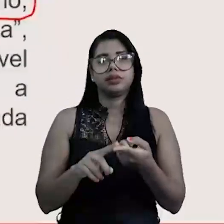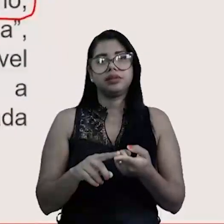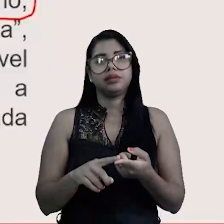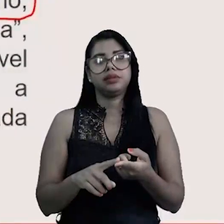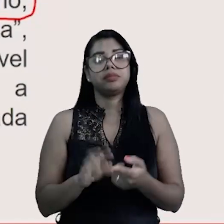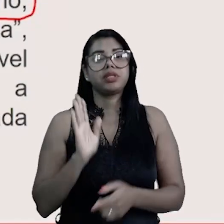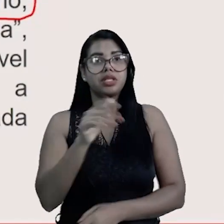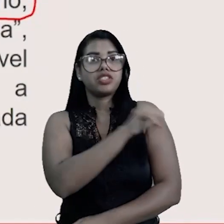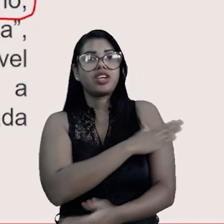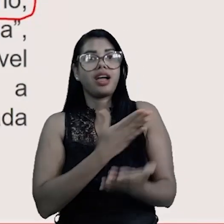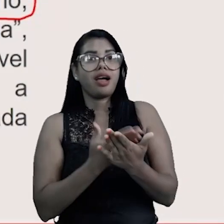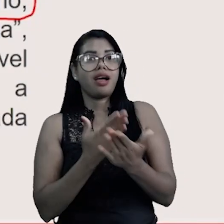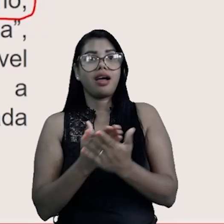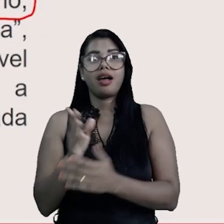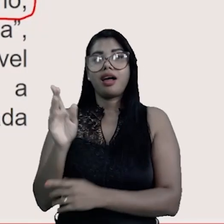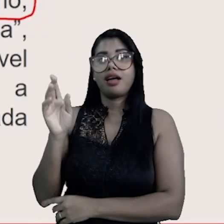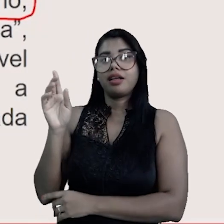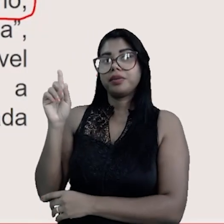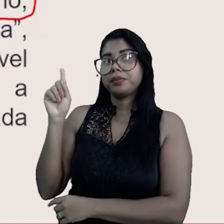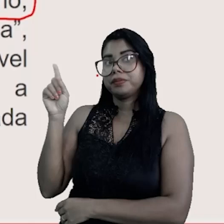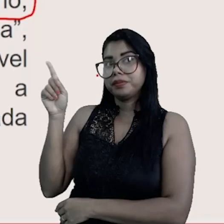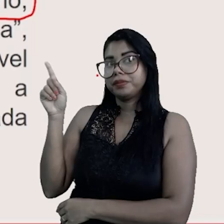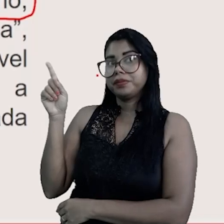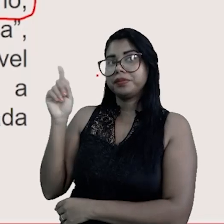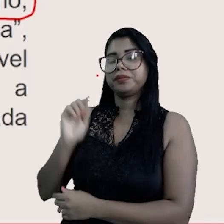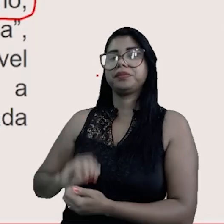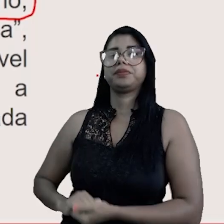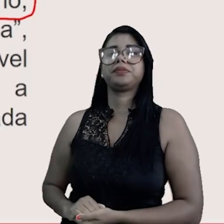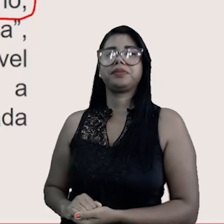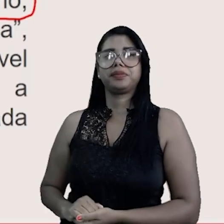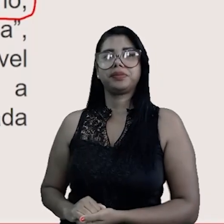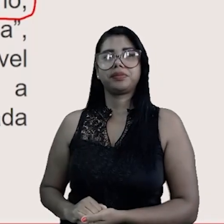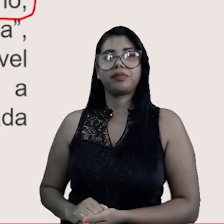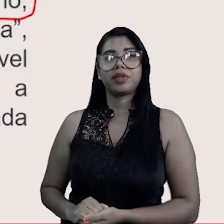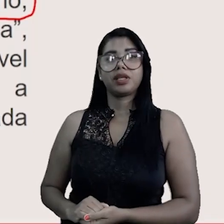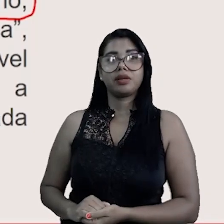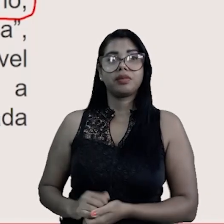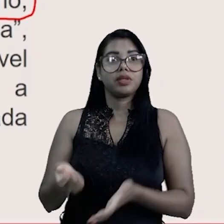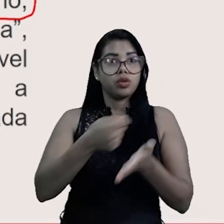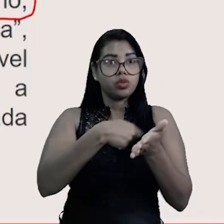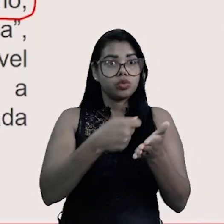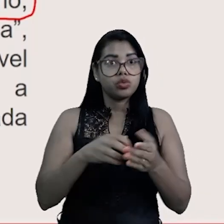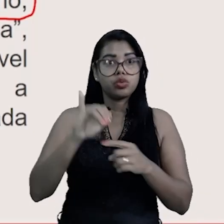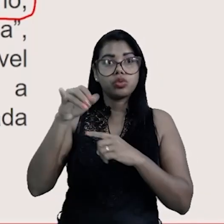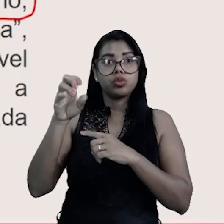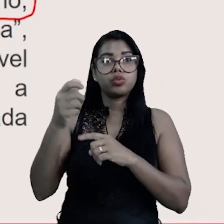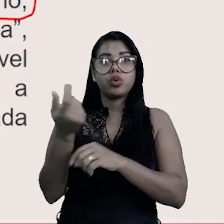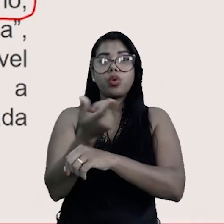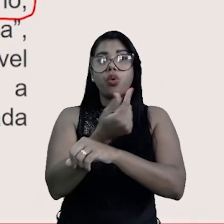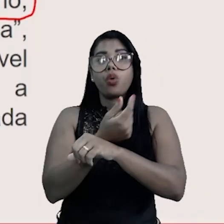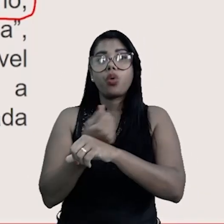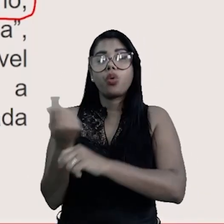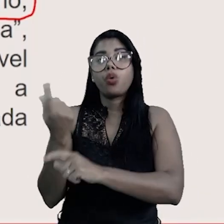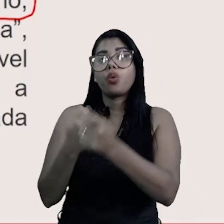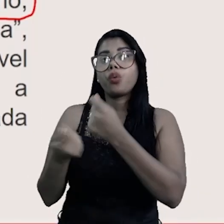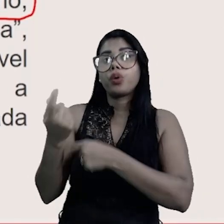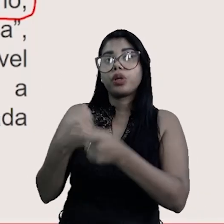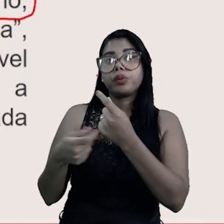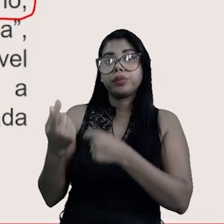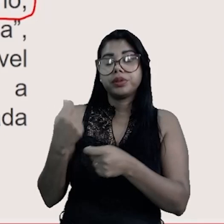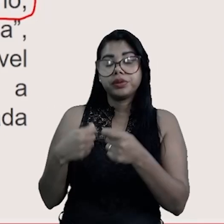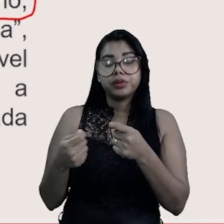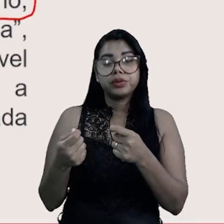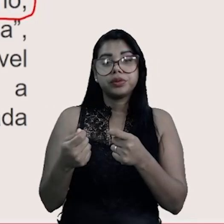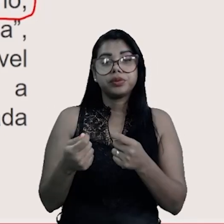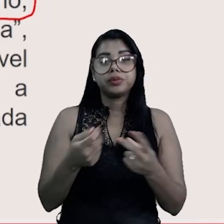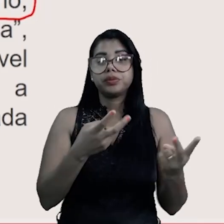para ela usar aí José Murilo de Carvalho, aí ela até diz, o economista, né? Observa-se a formação de